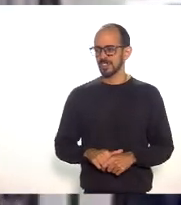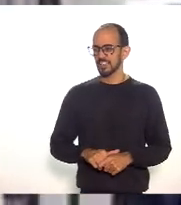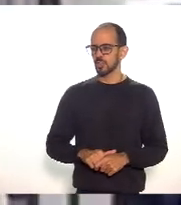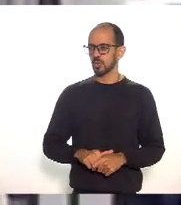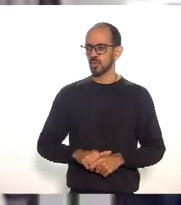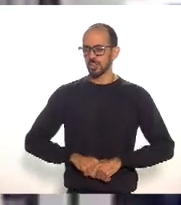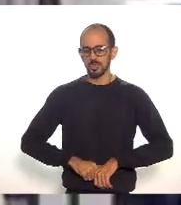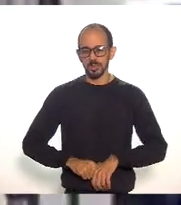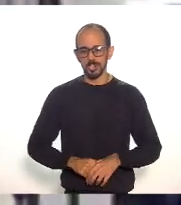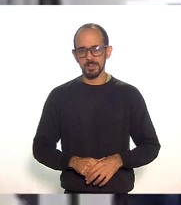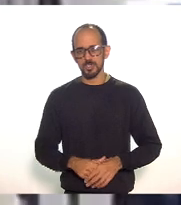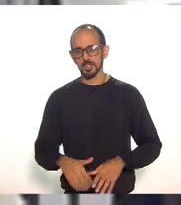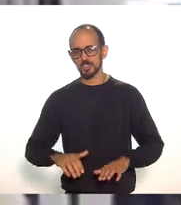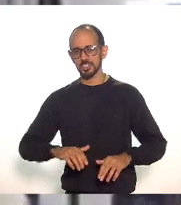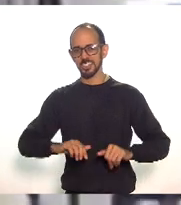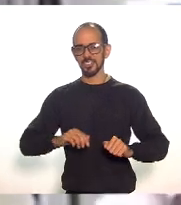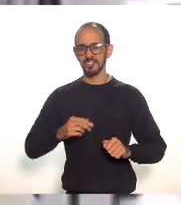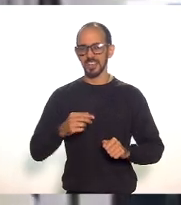perplexo ao